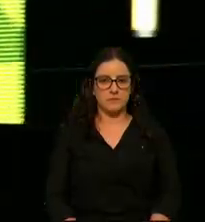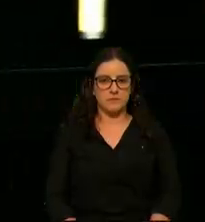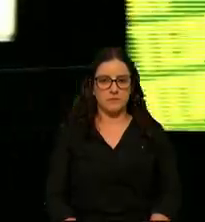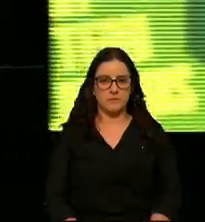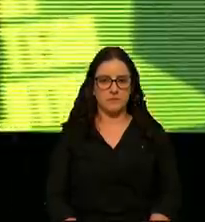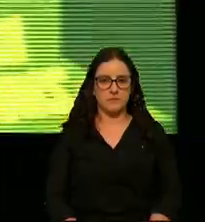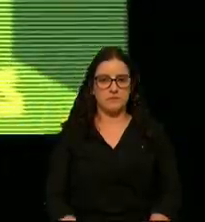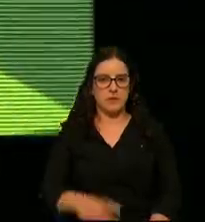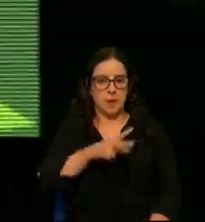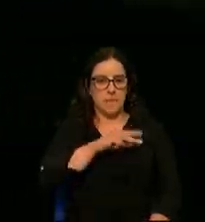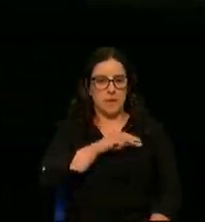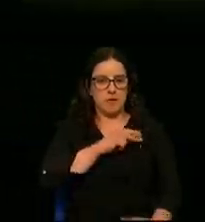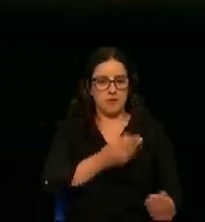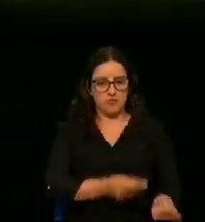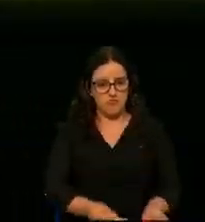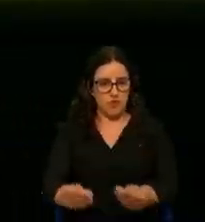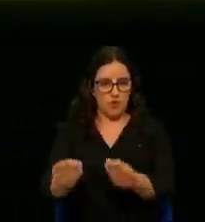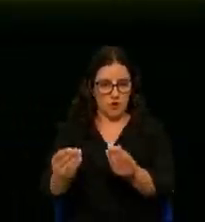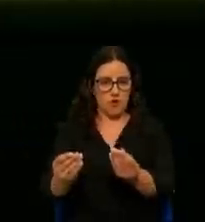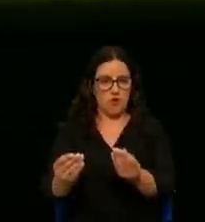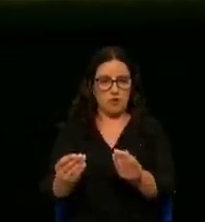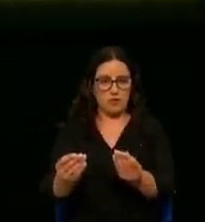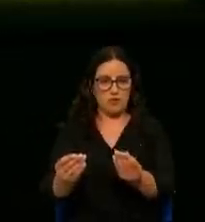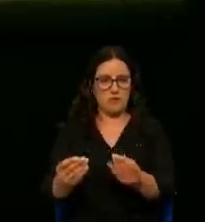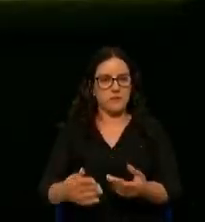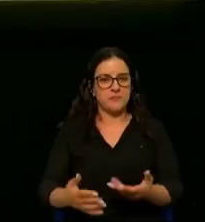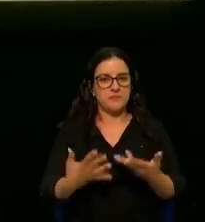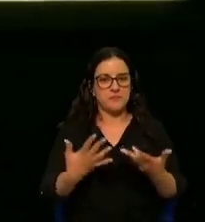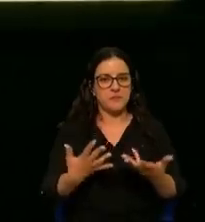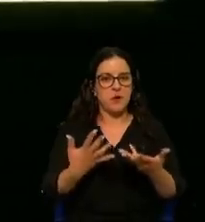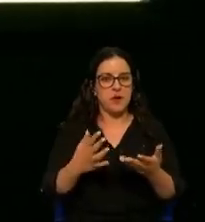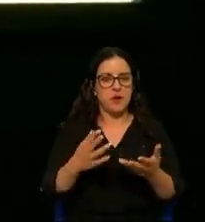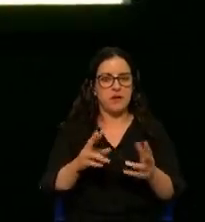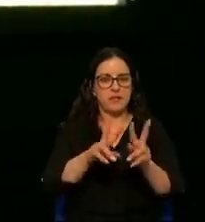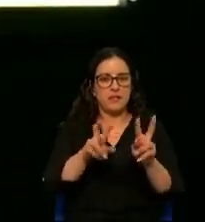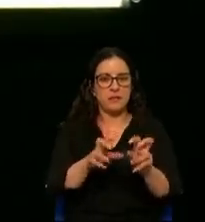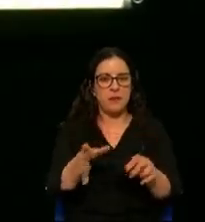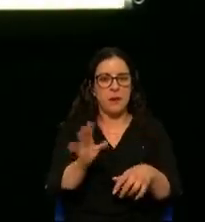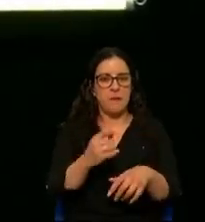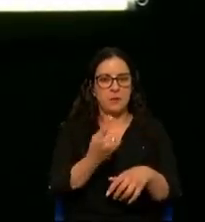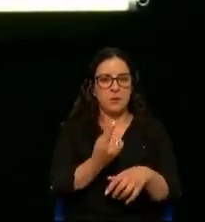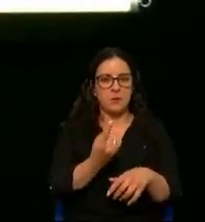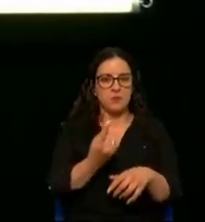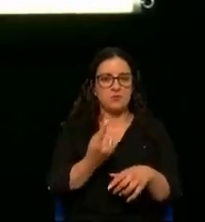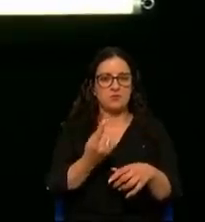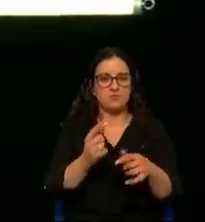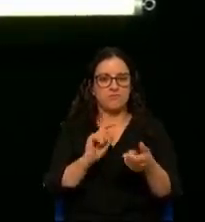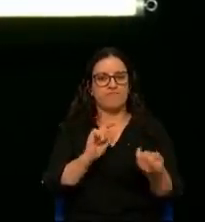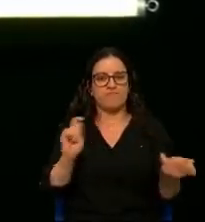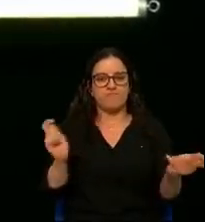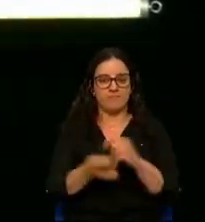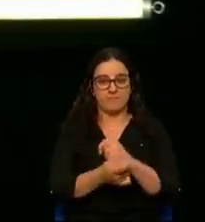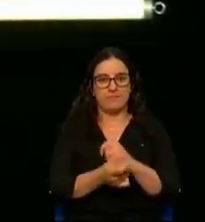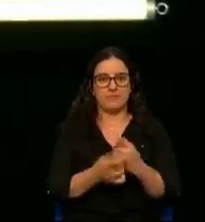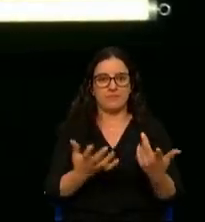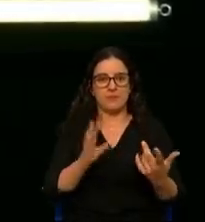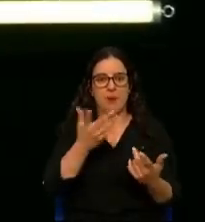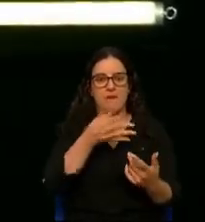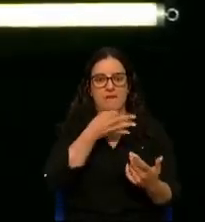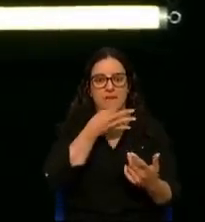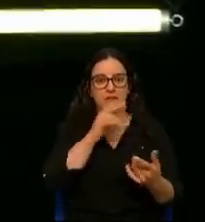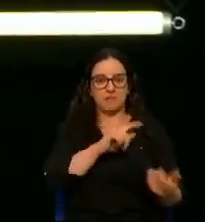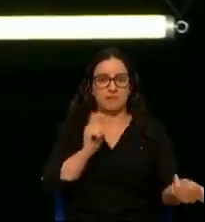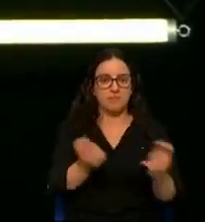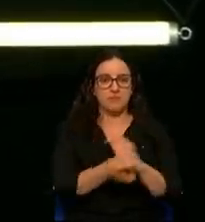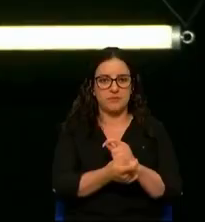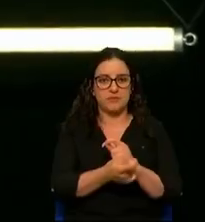estão entregues os prémios e agora vamos para mais um tema disruptivo. E quando falamos de disrupção, é